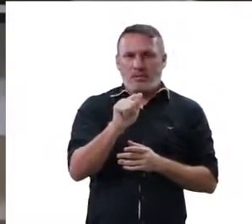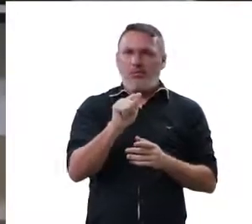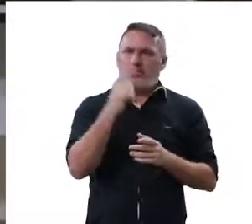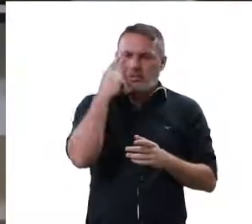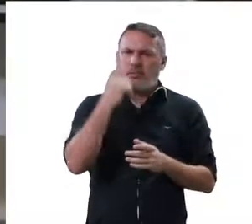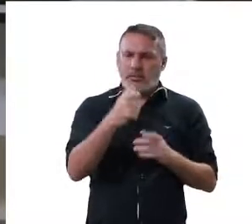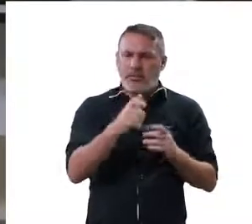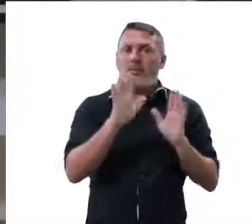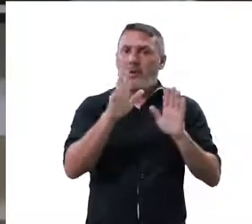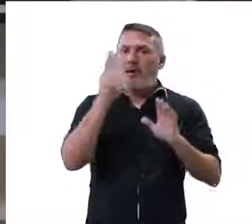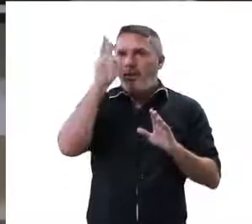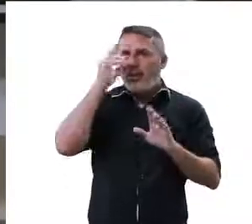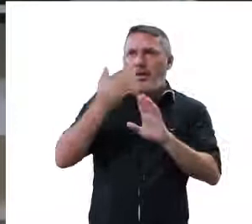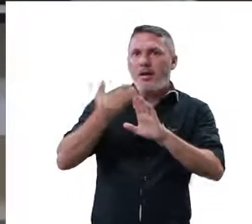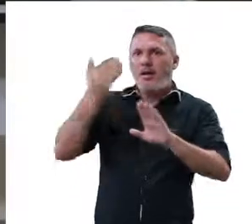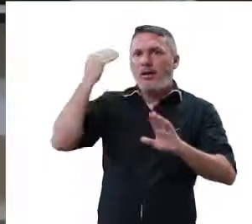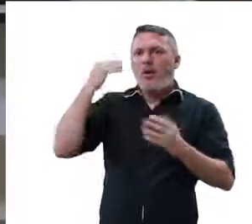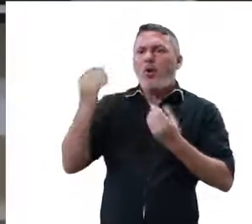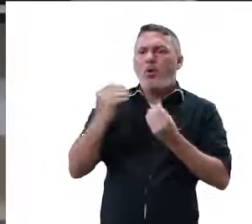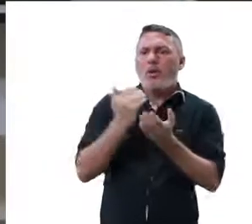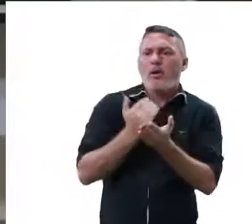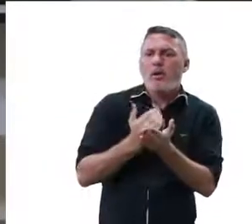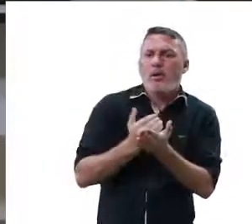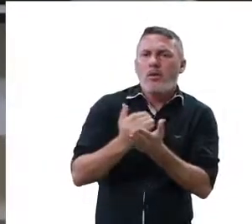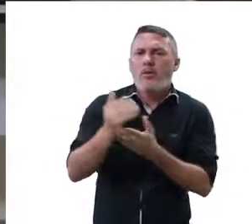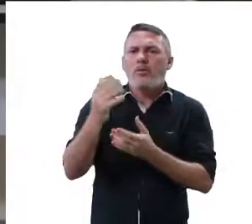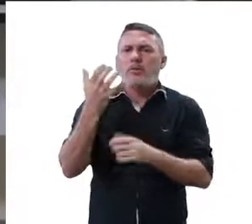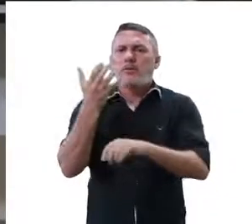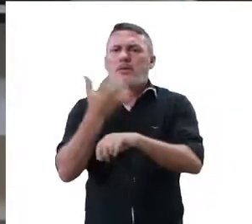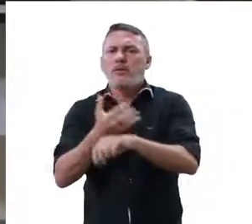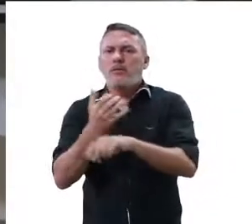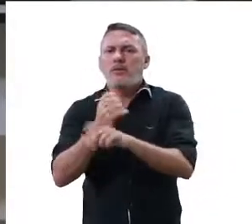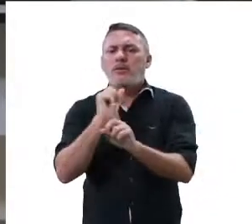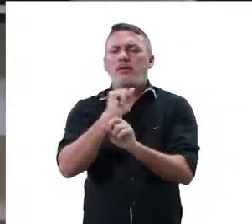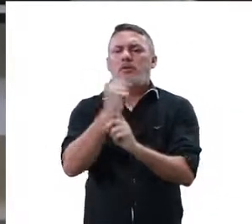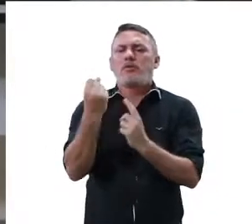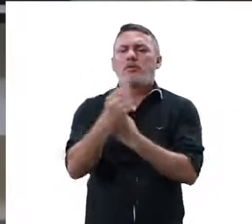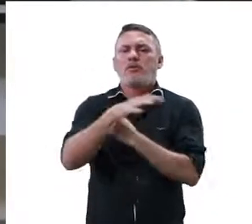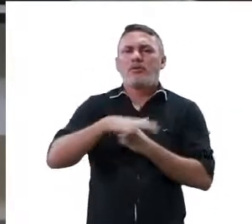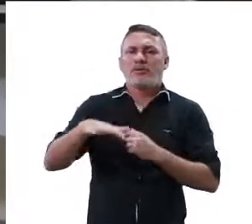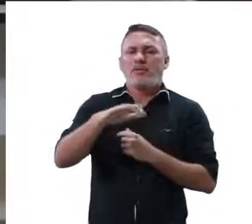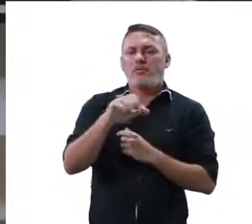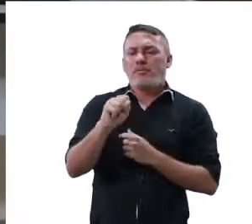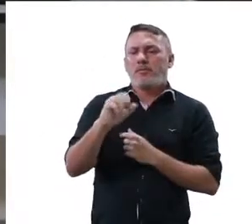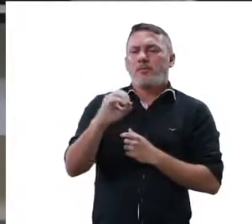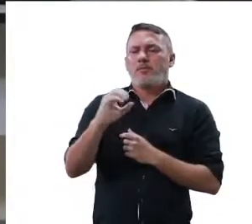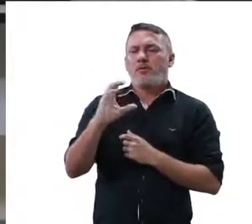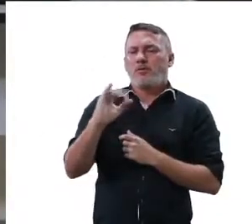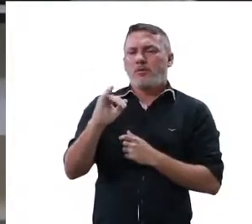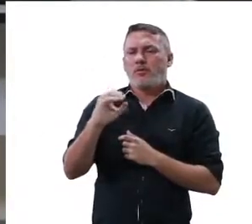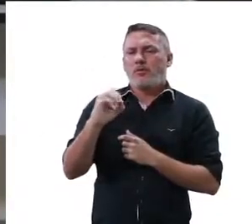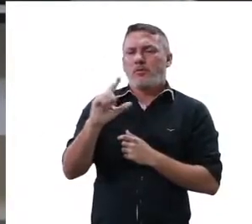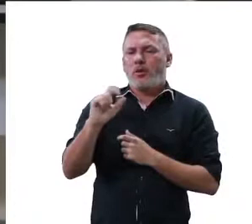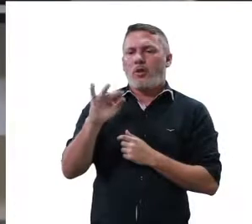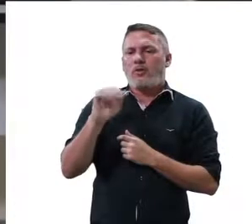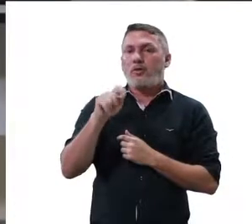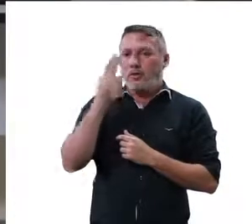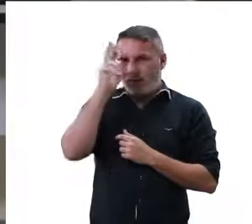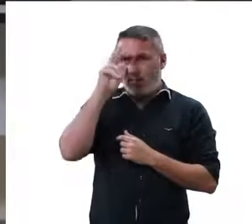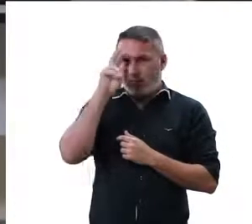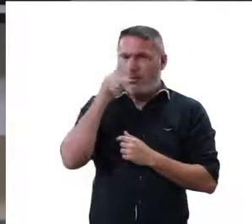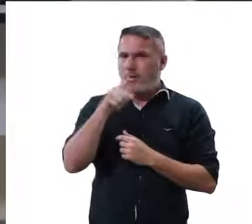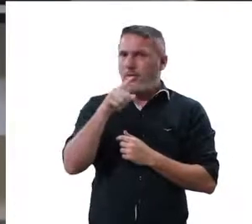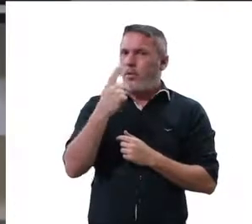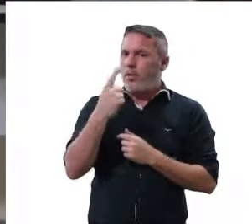naquela aula que nós falávamos sobre as origens da sociologia, vocês devem lembrar o seguinte, e é um dado